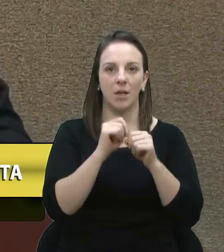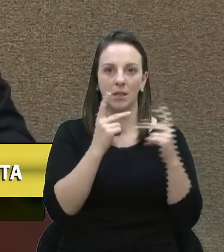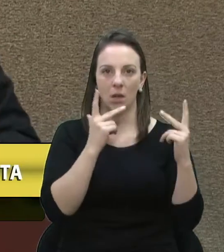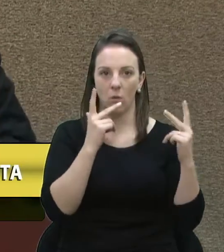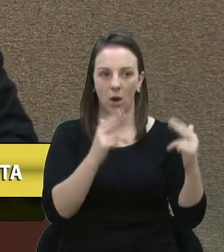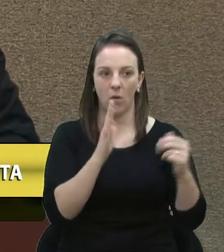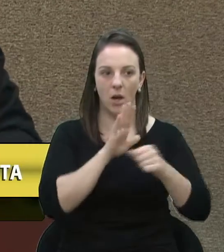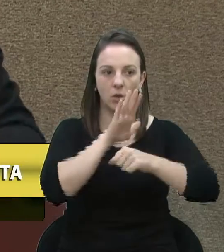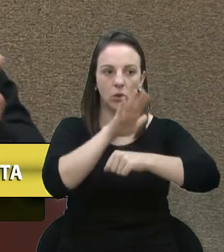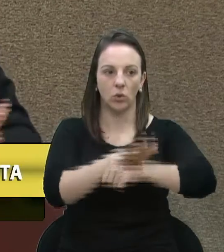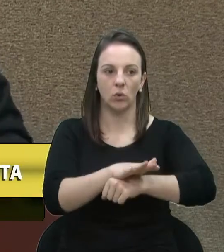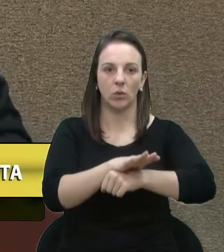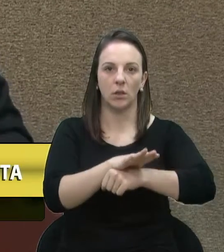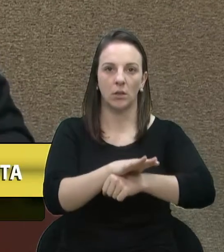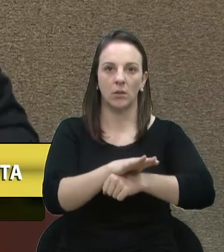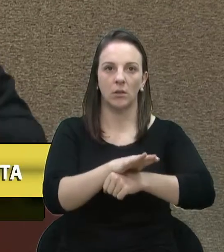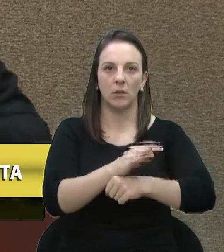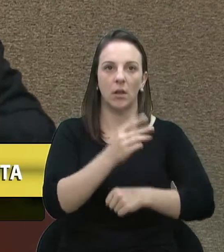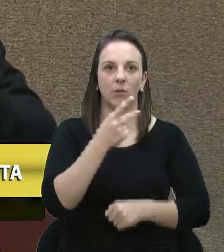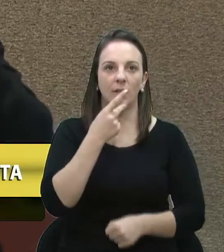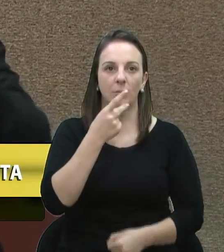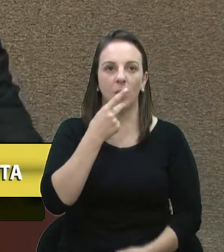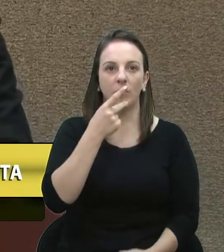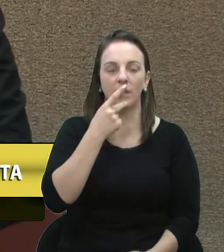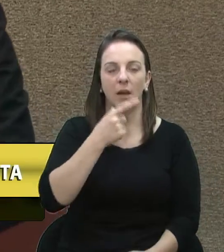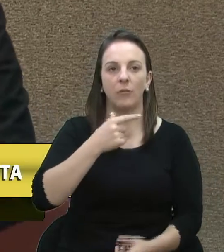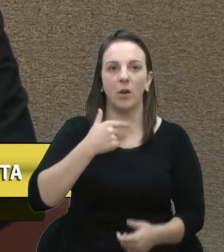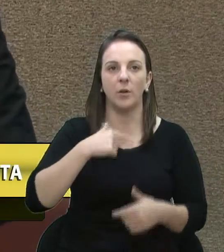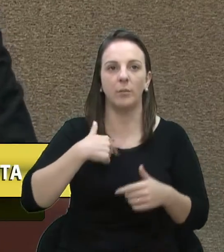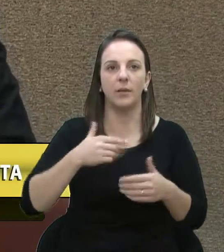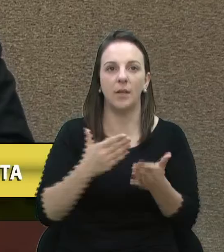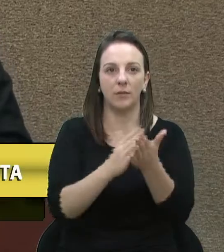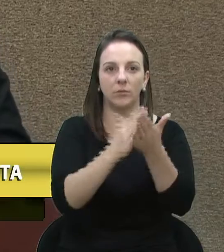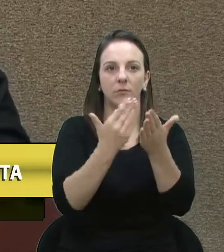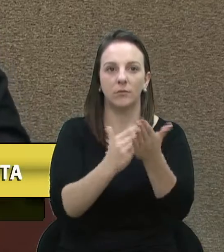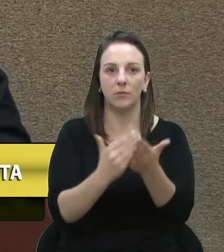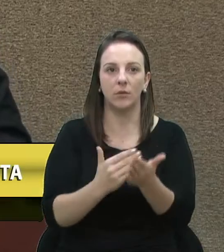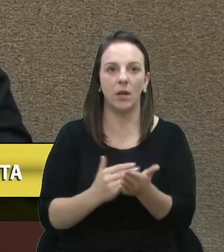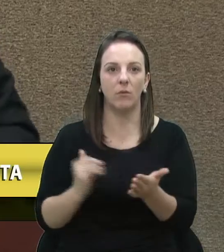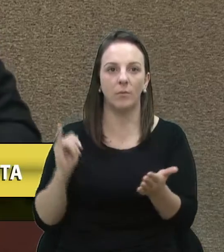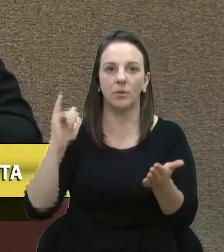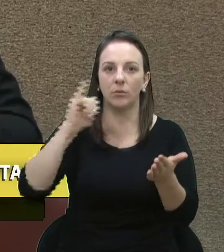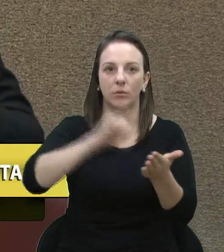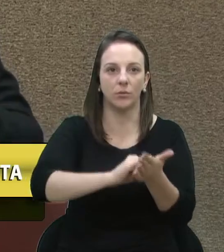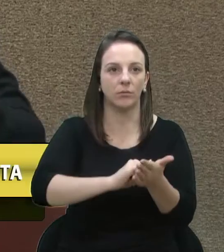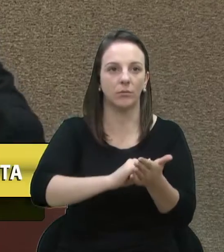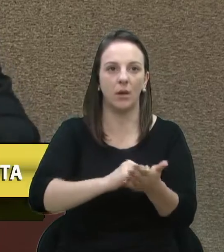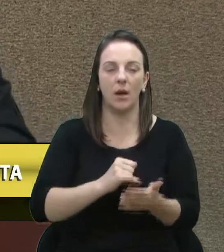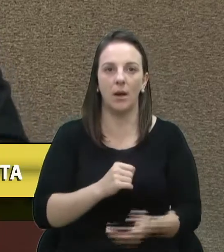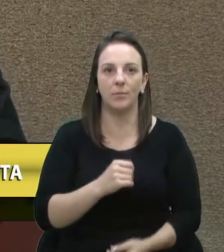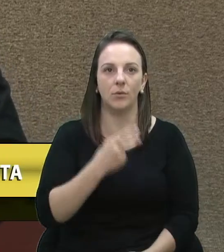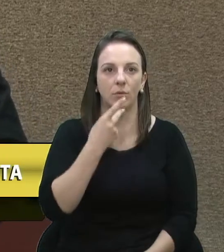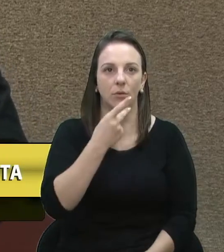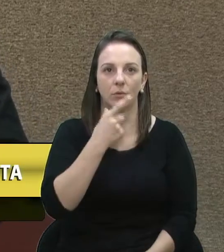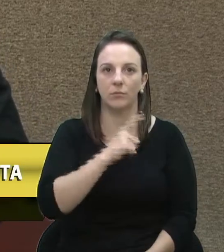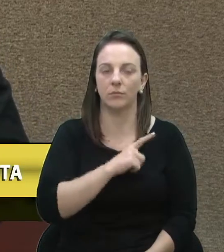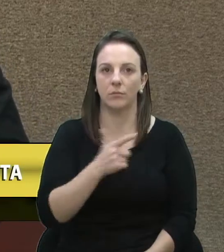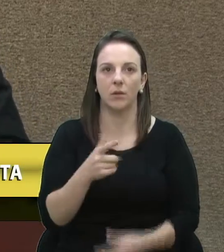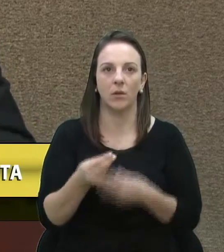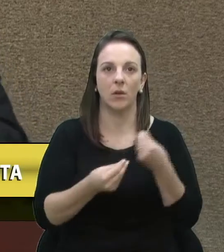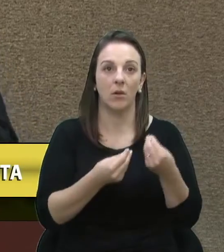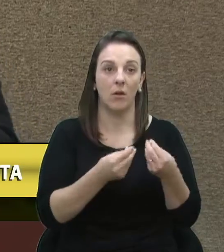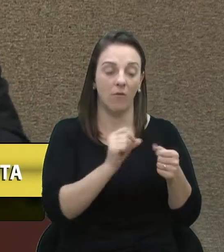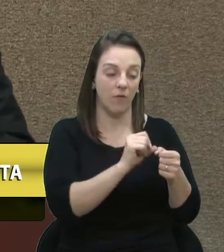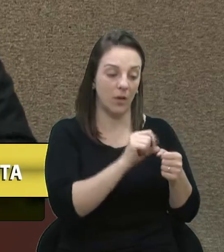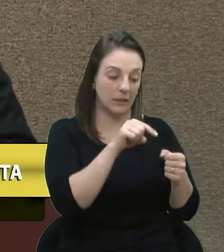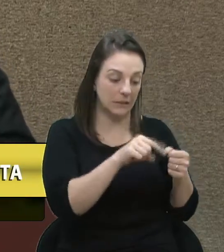Executivo a tirar alguns impostos para a empresa que fosse assumir, né? E se nós não tivéssemos feito isso, talvez